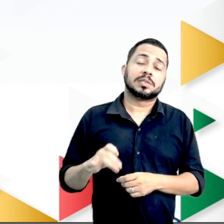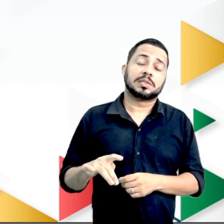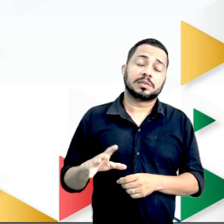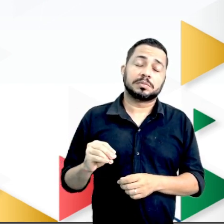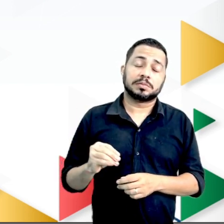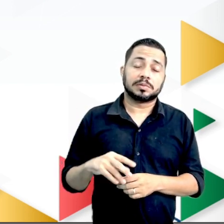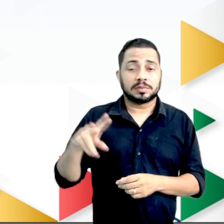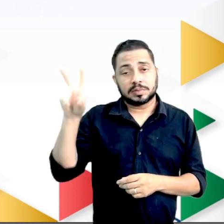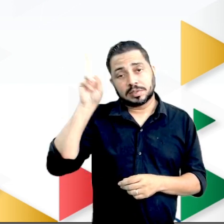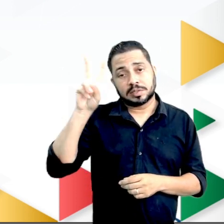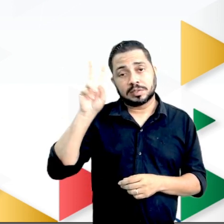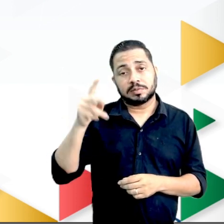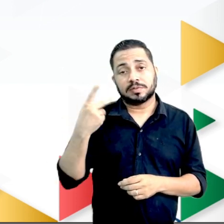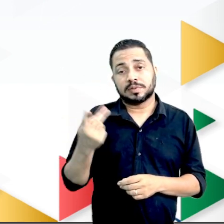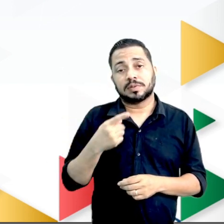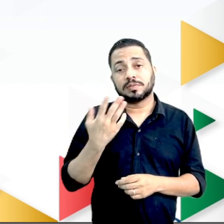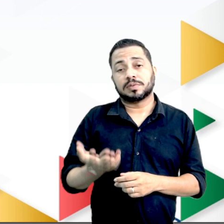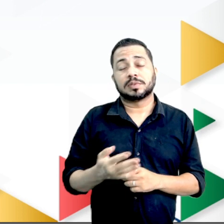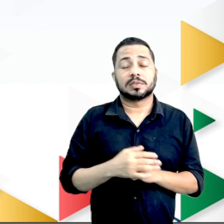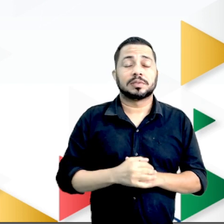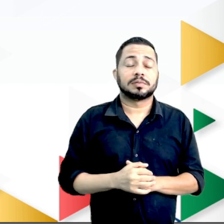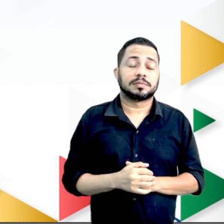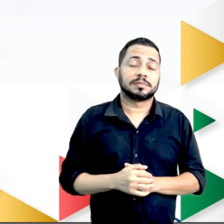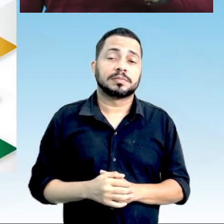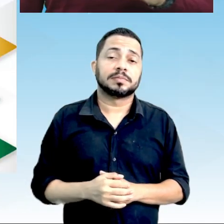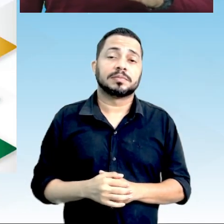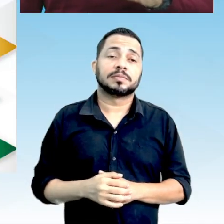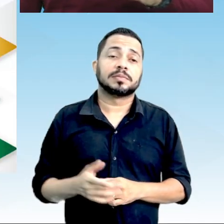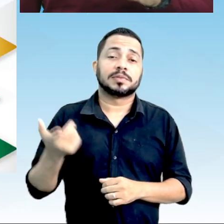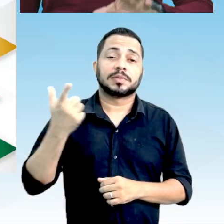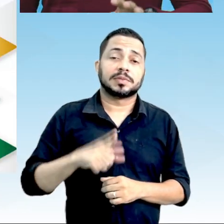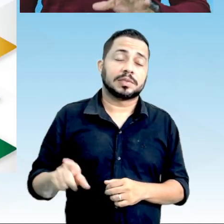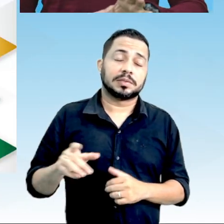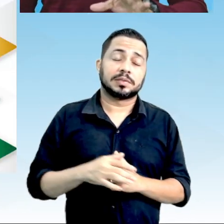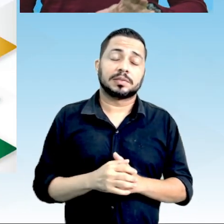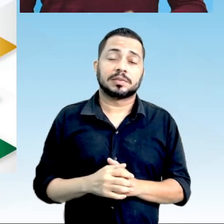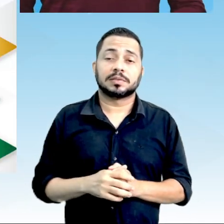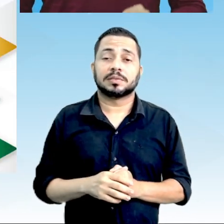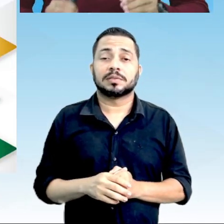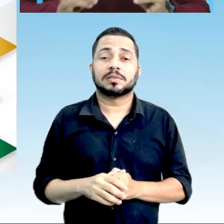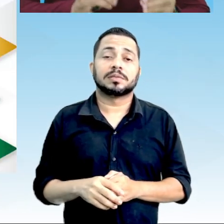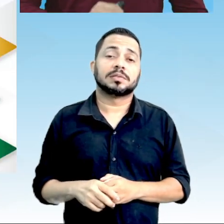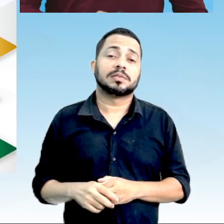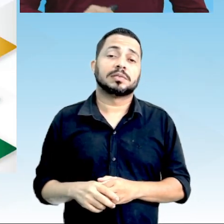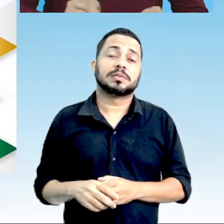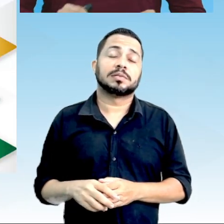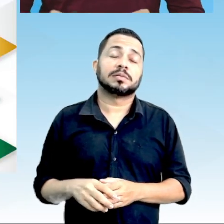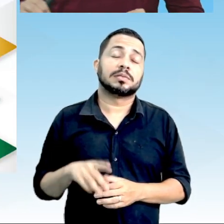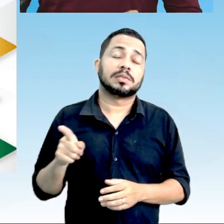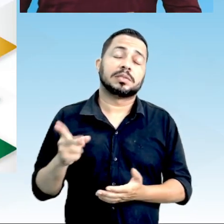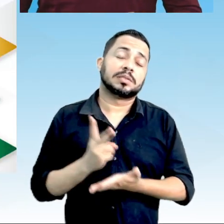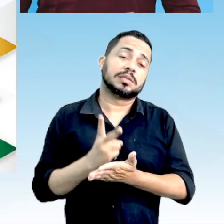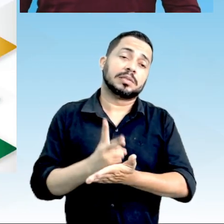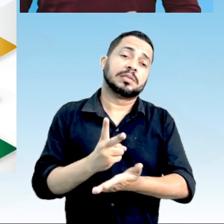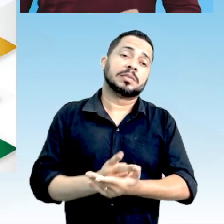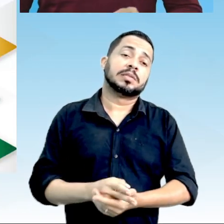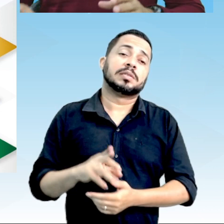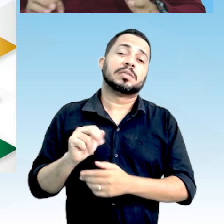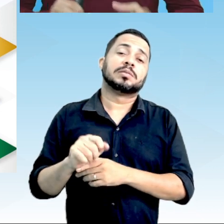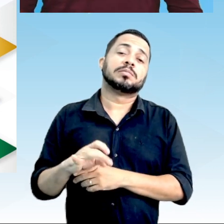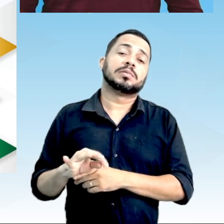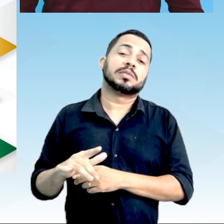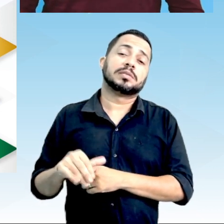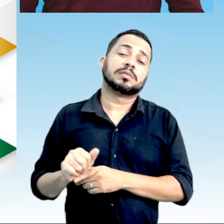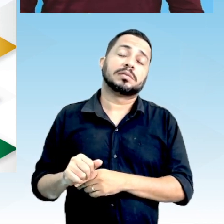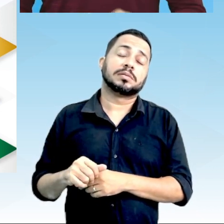do que a gente falou com vocês? Traz para cá, Manuel. Vamos recapitular comigo? Vamos lá? Para a sequência recursiva, eu preciso